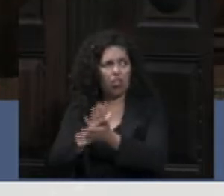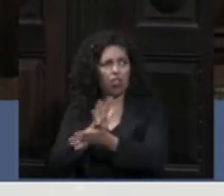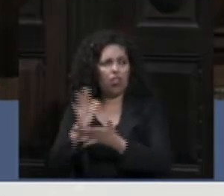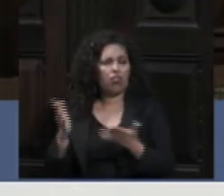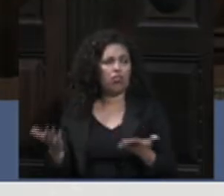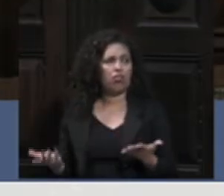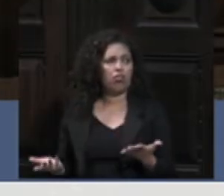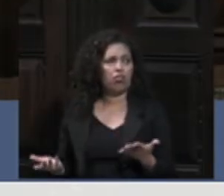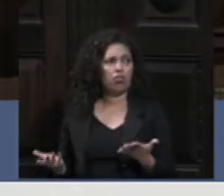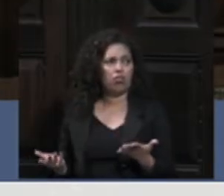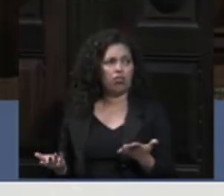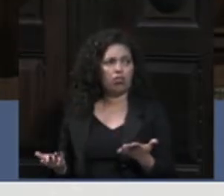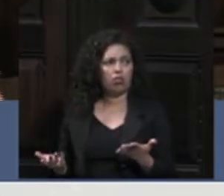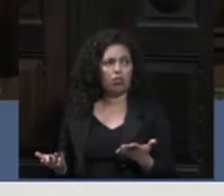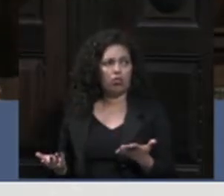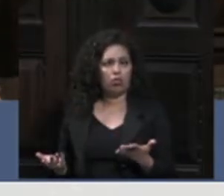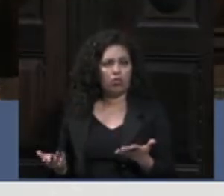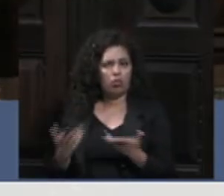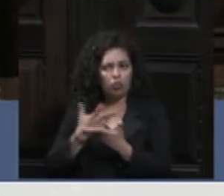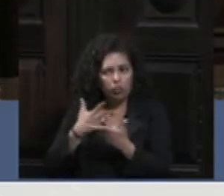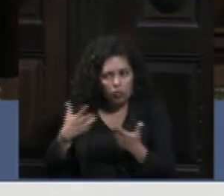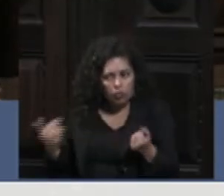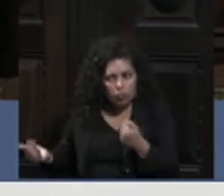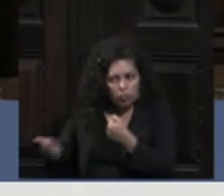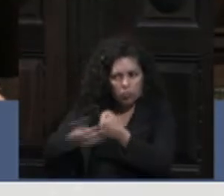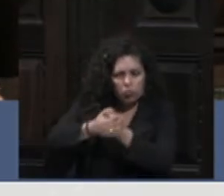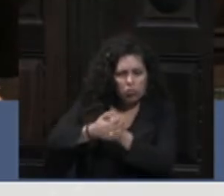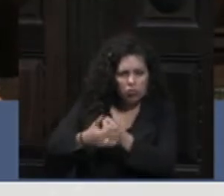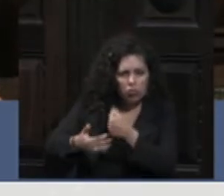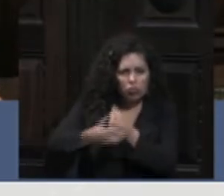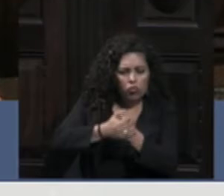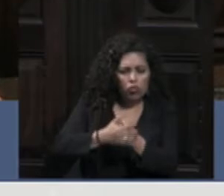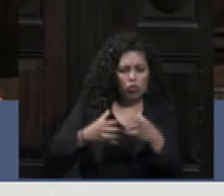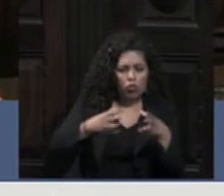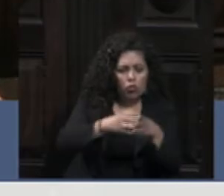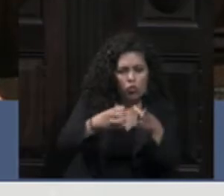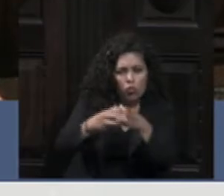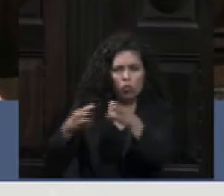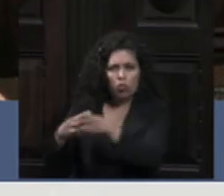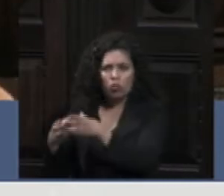atoleiro do conluio das elites